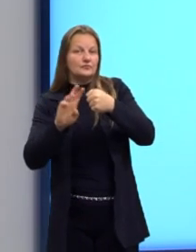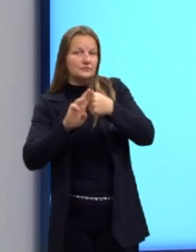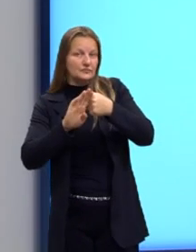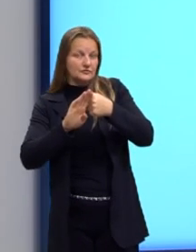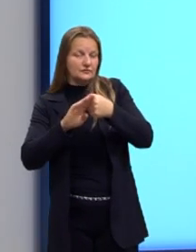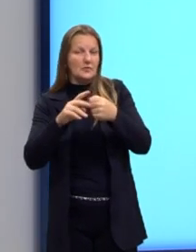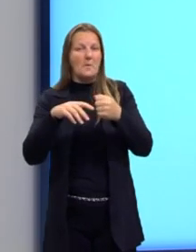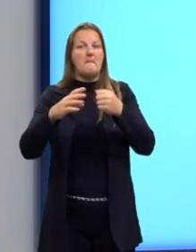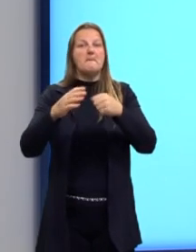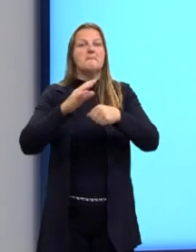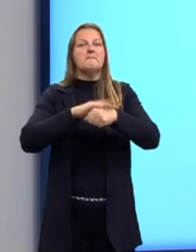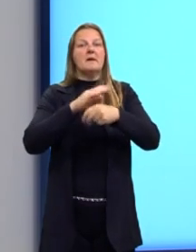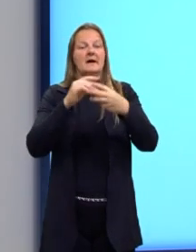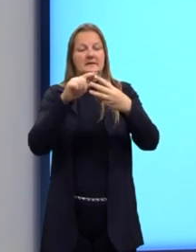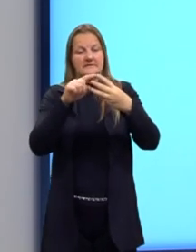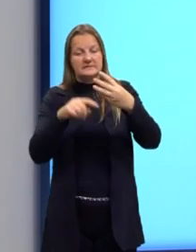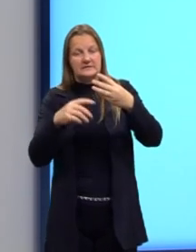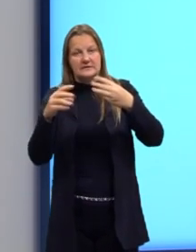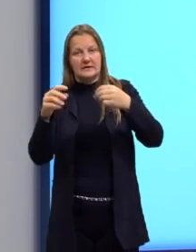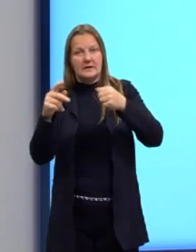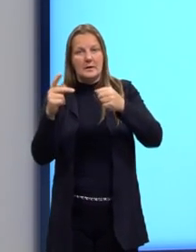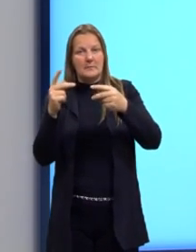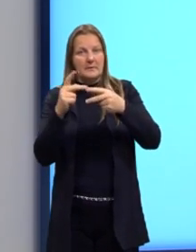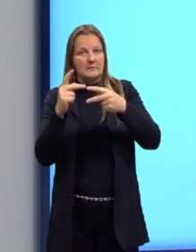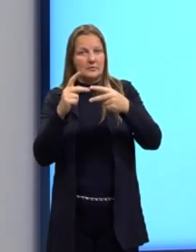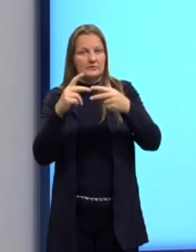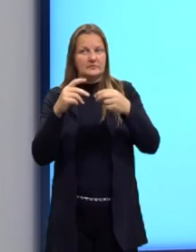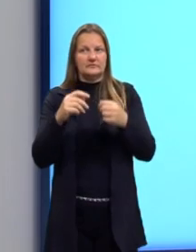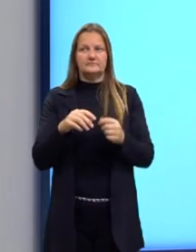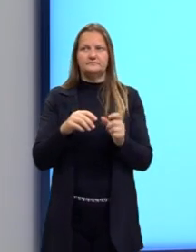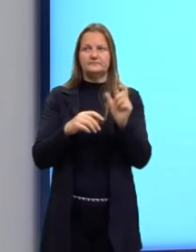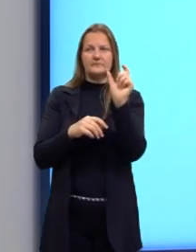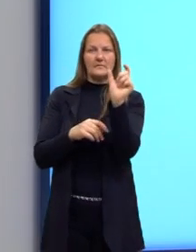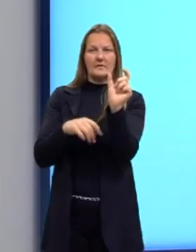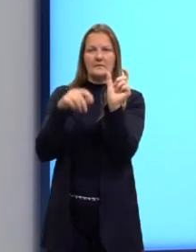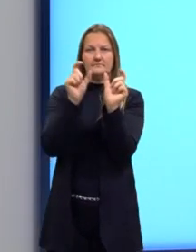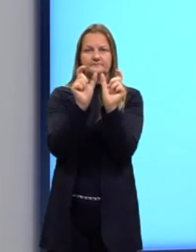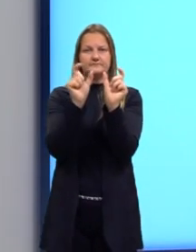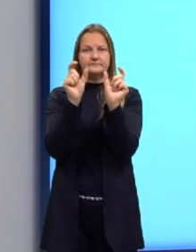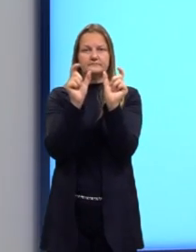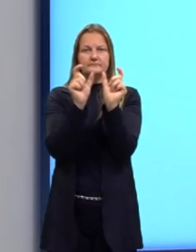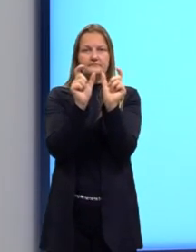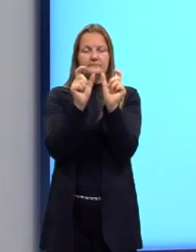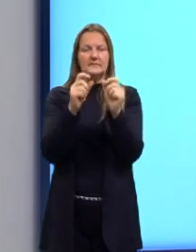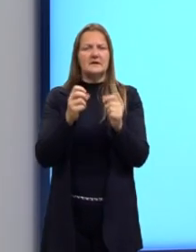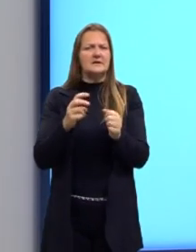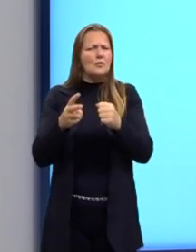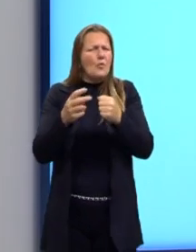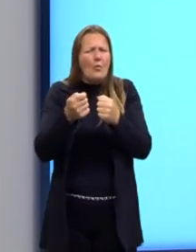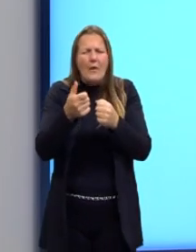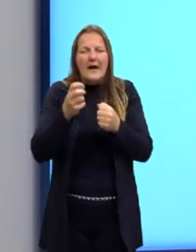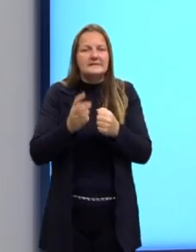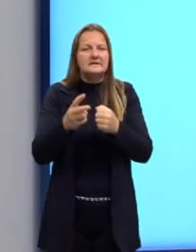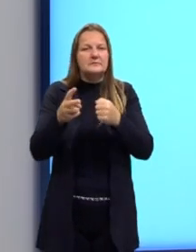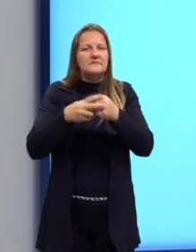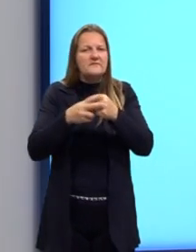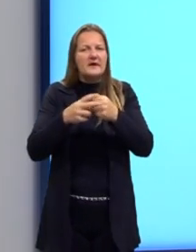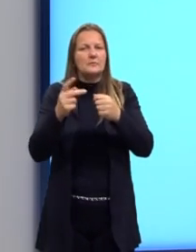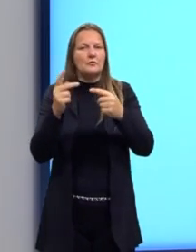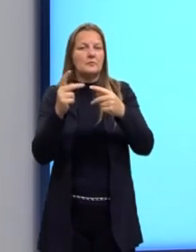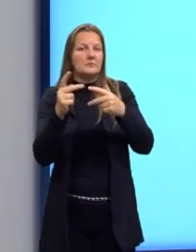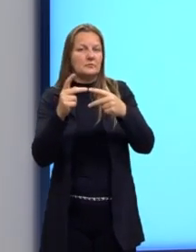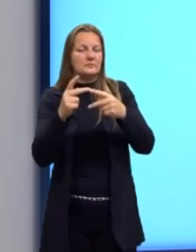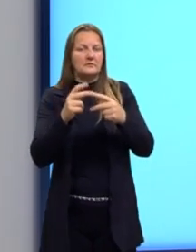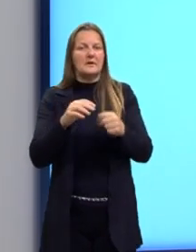mais uma preposição então vocês observam ó é sempre verbo e preposição o máximo que vai